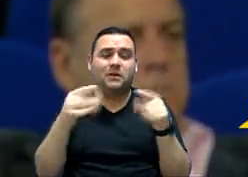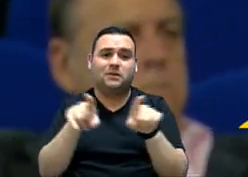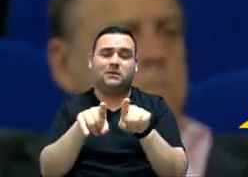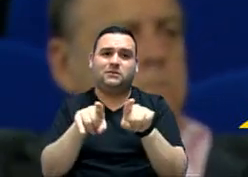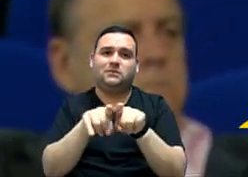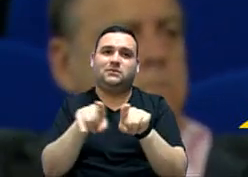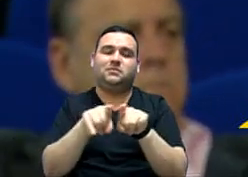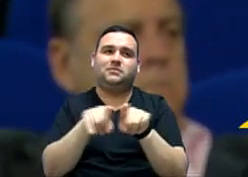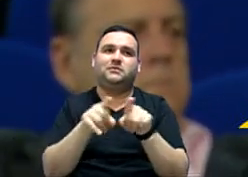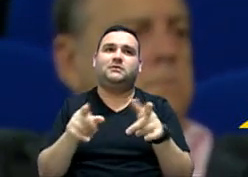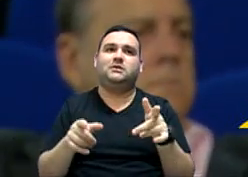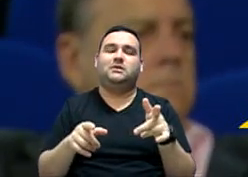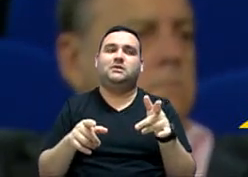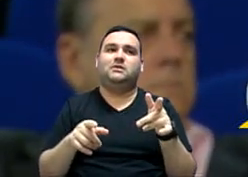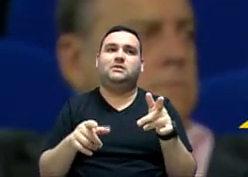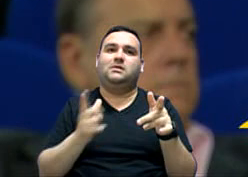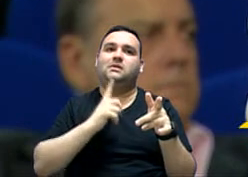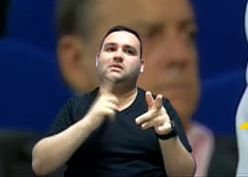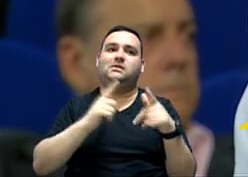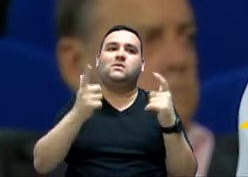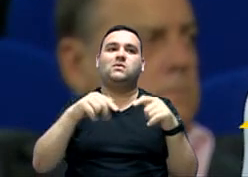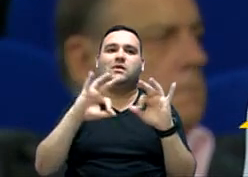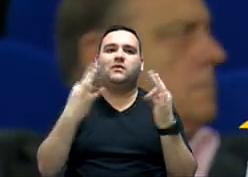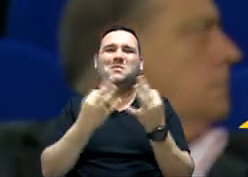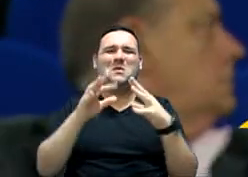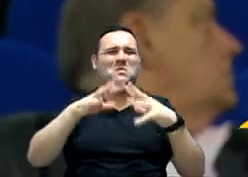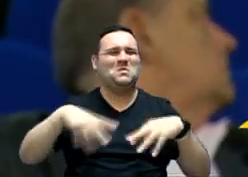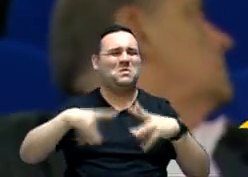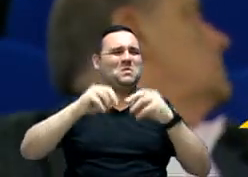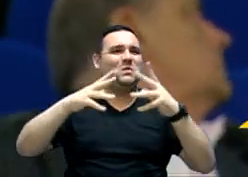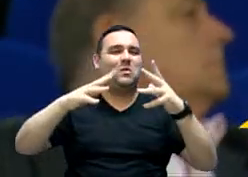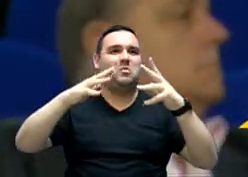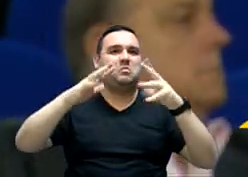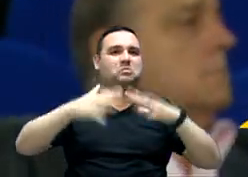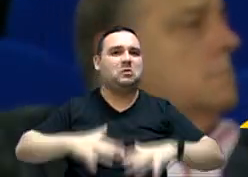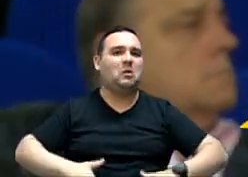envolvidas em ambiente familiar totalmente